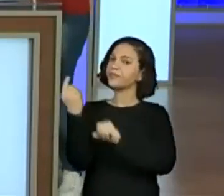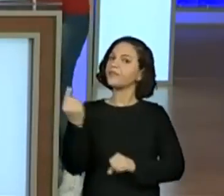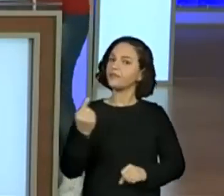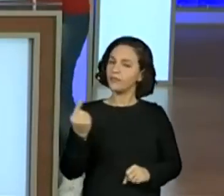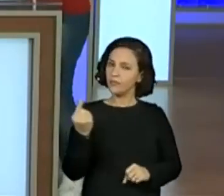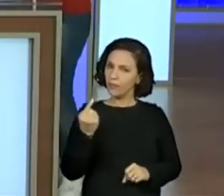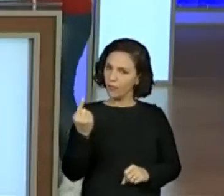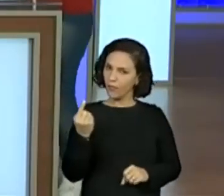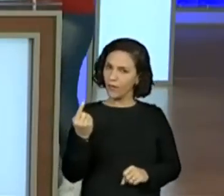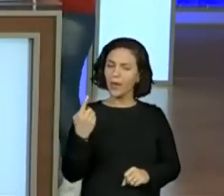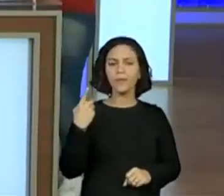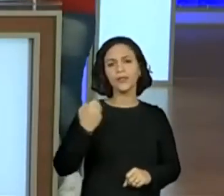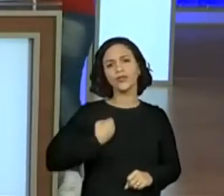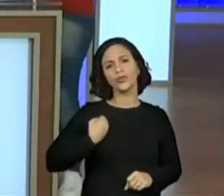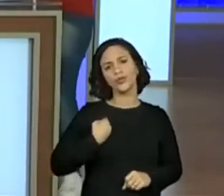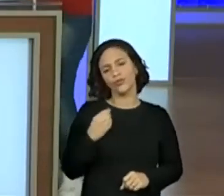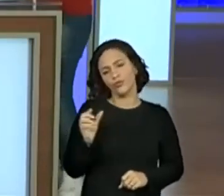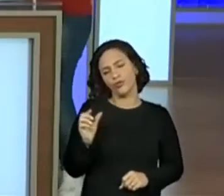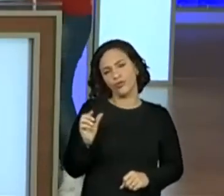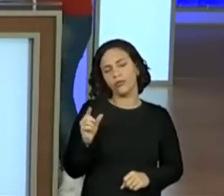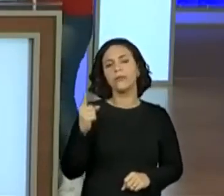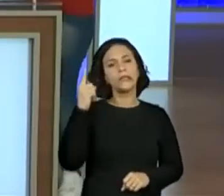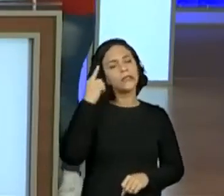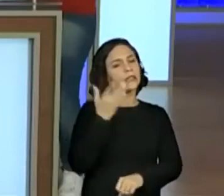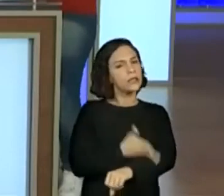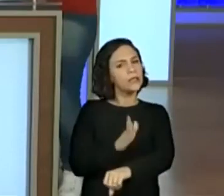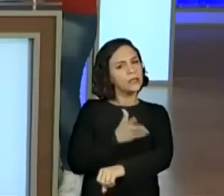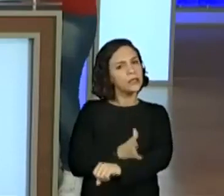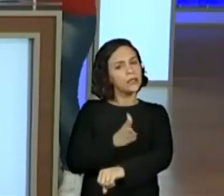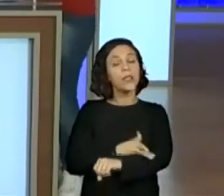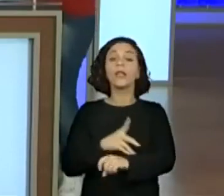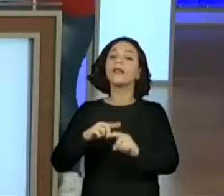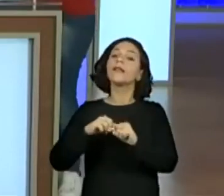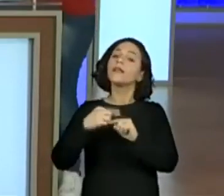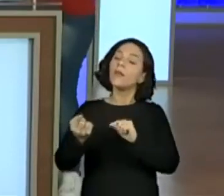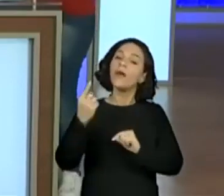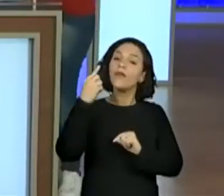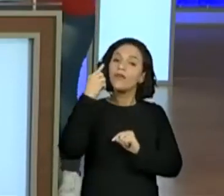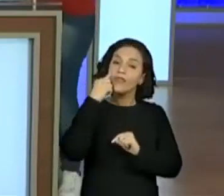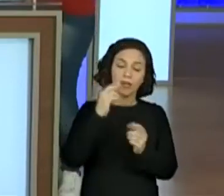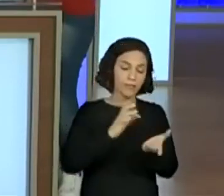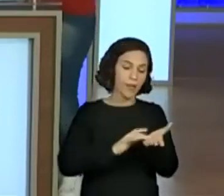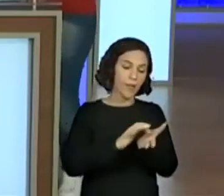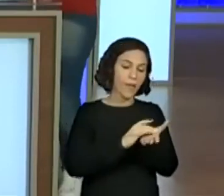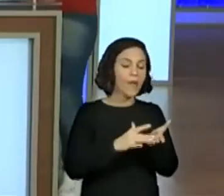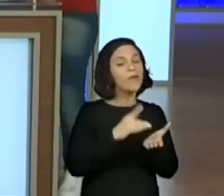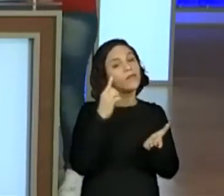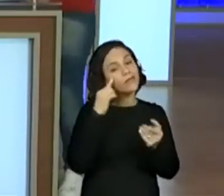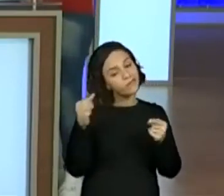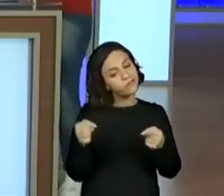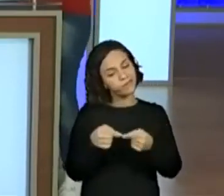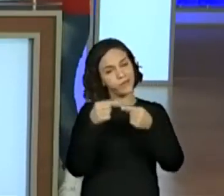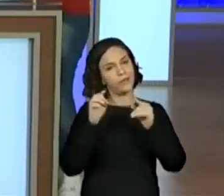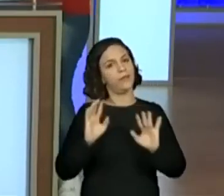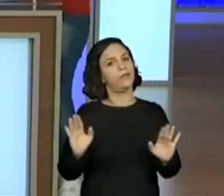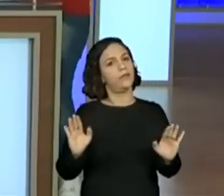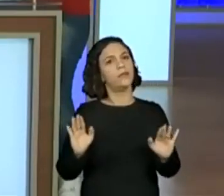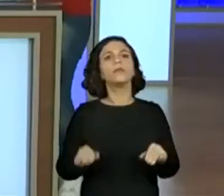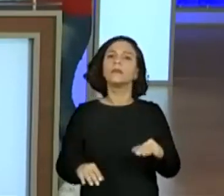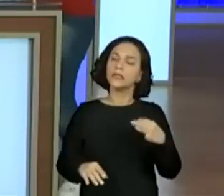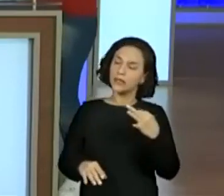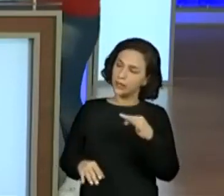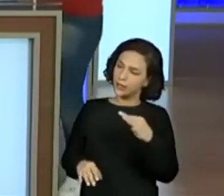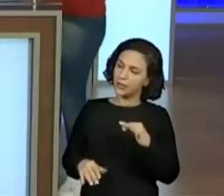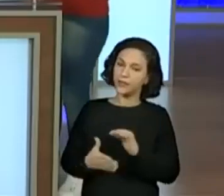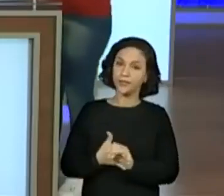Isso. quando os números forem pequenos, né, para se exercitar. E depois podemos conferir na calculadora. Esse é o objetivo, Exato. Né, professora? Sim,